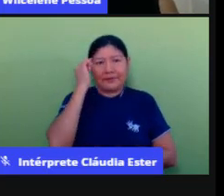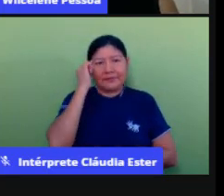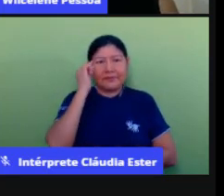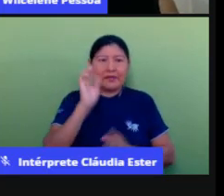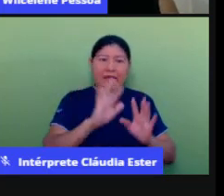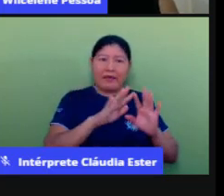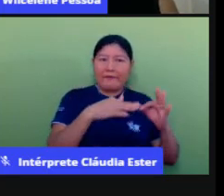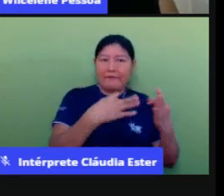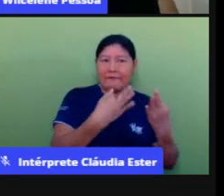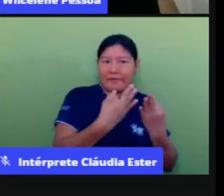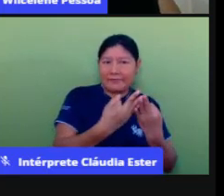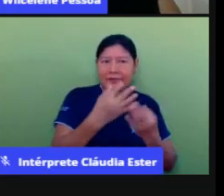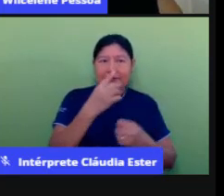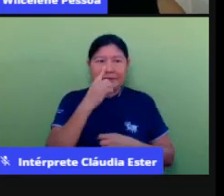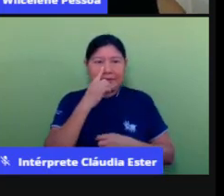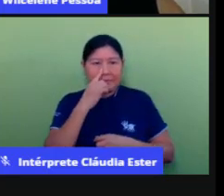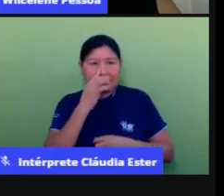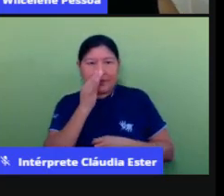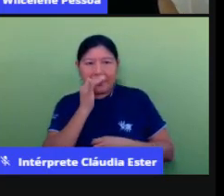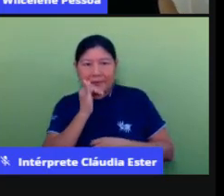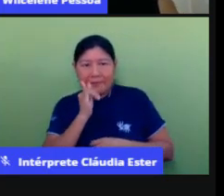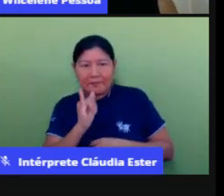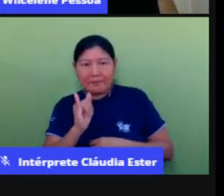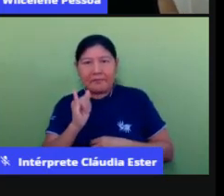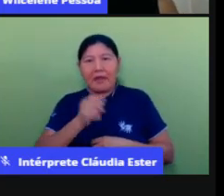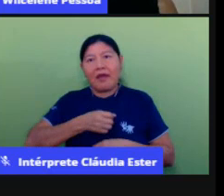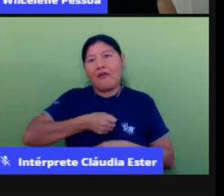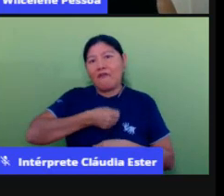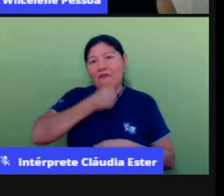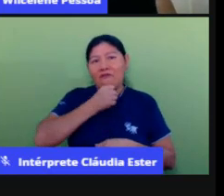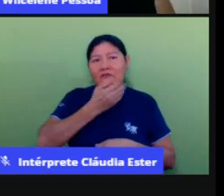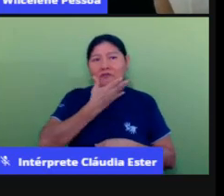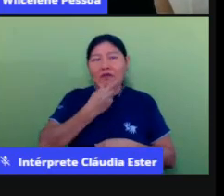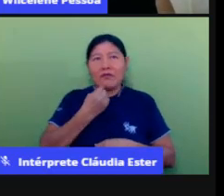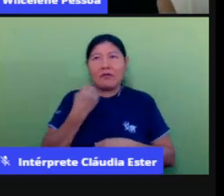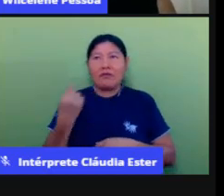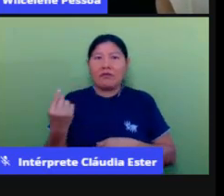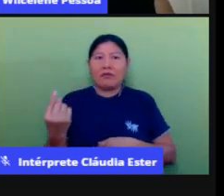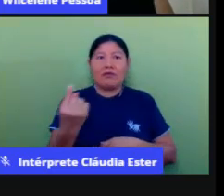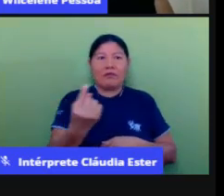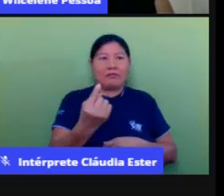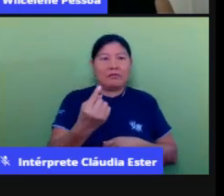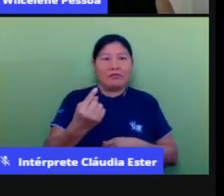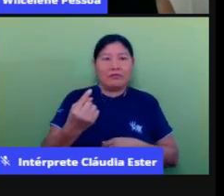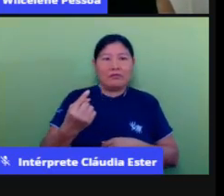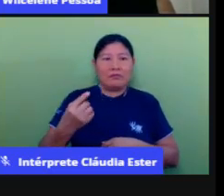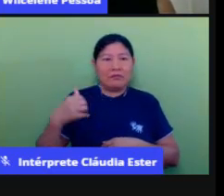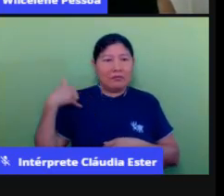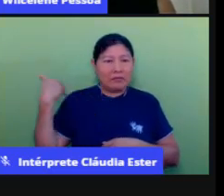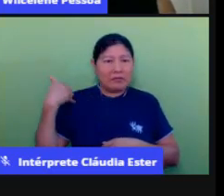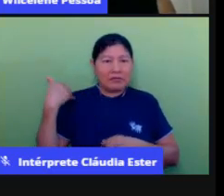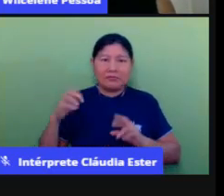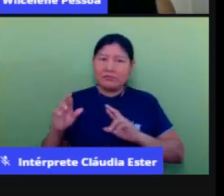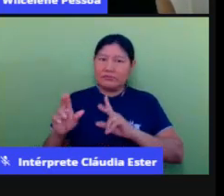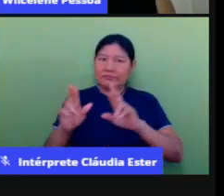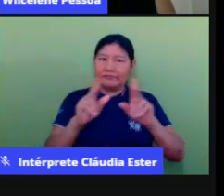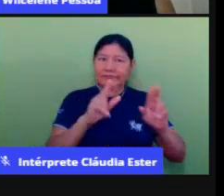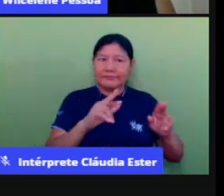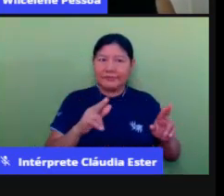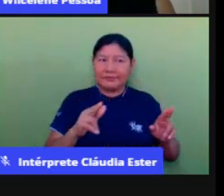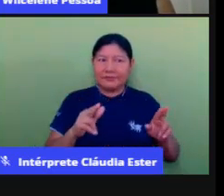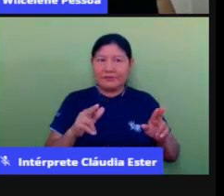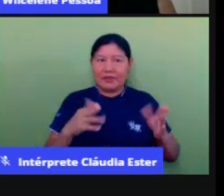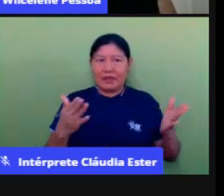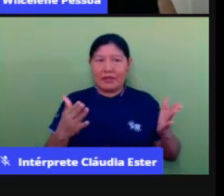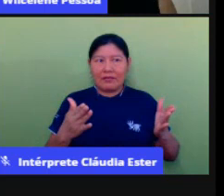um avô, um tio, com 4 crianças em casa. Cada um em uma fase, uma etapa da educação básica. Cada um com um